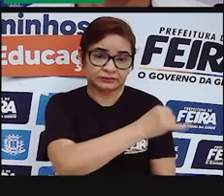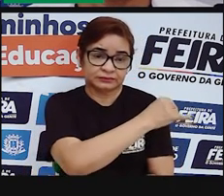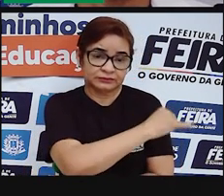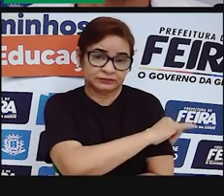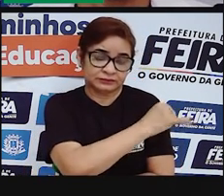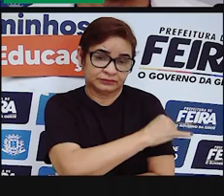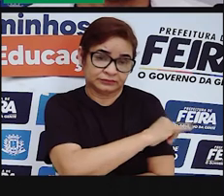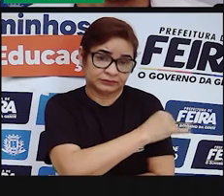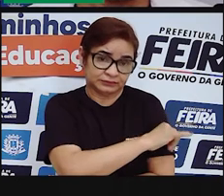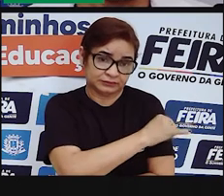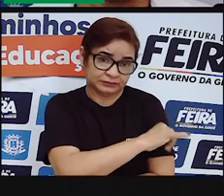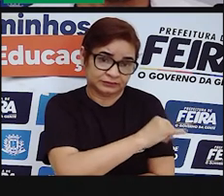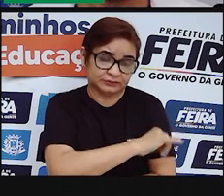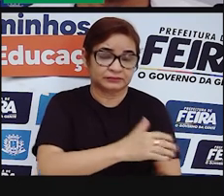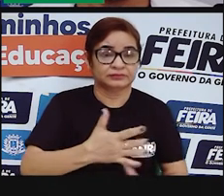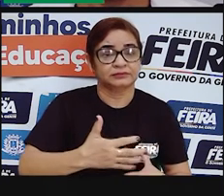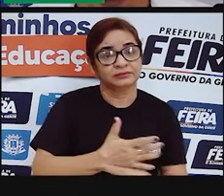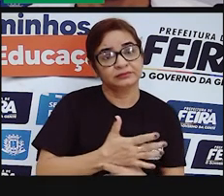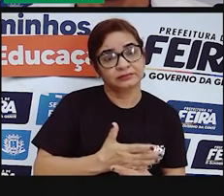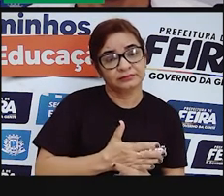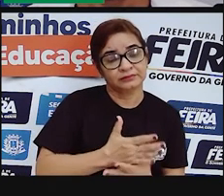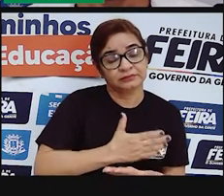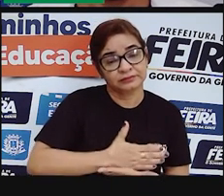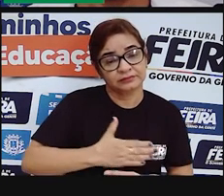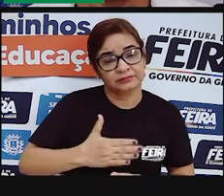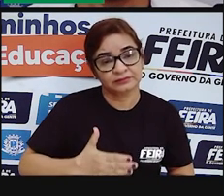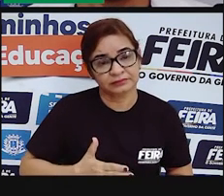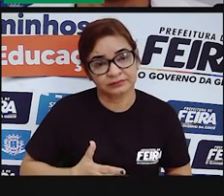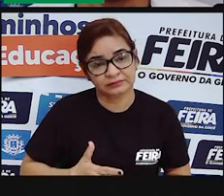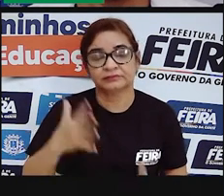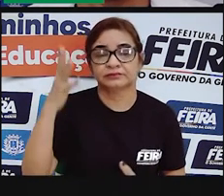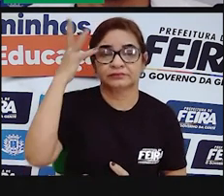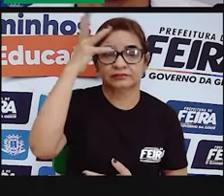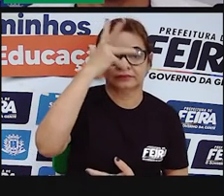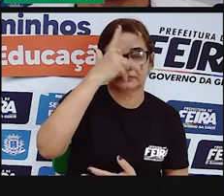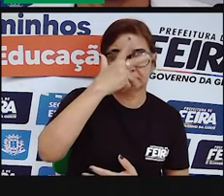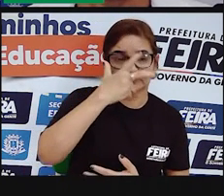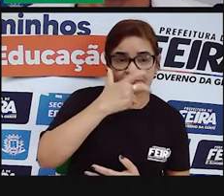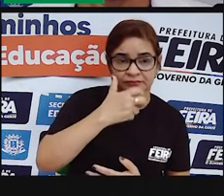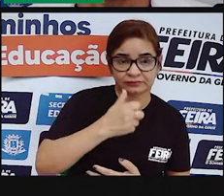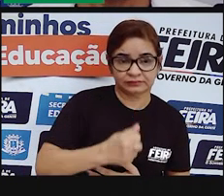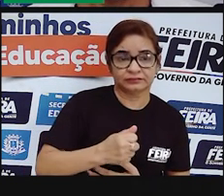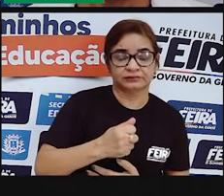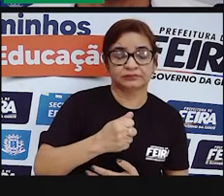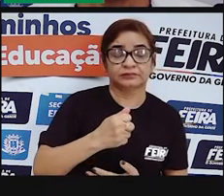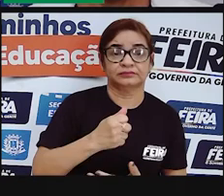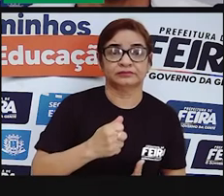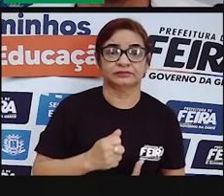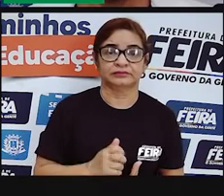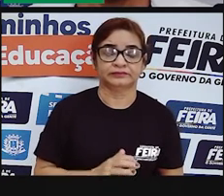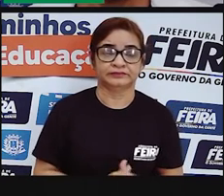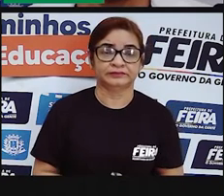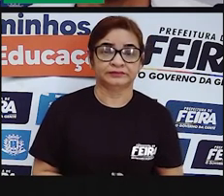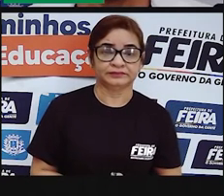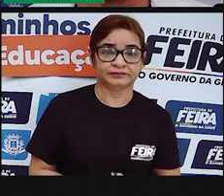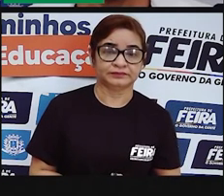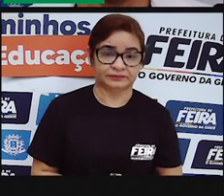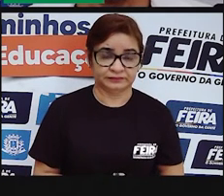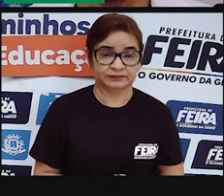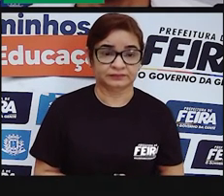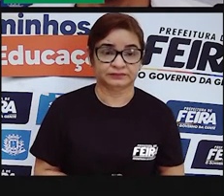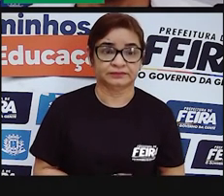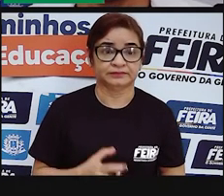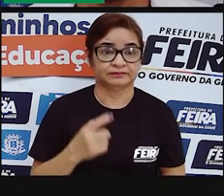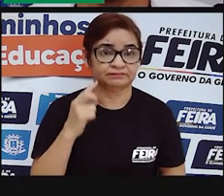cidade. O Rio de Janeiro é uma cidade linda. Então, o Rio de Janeiro